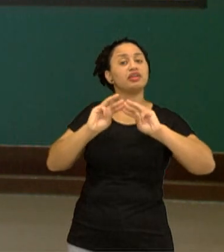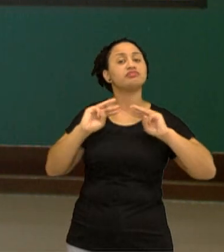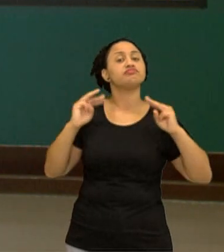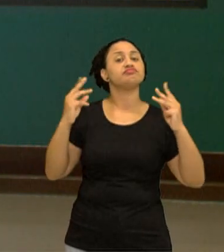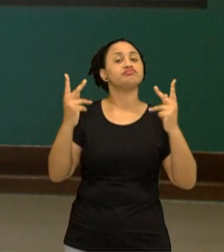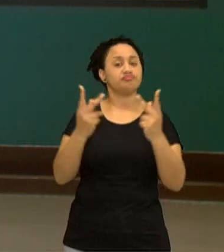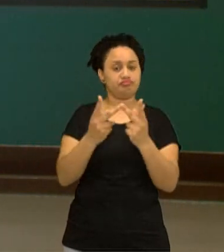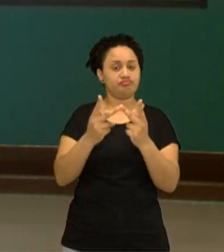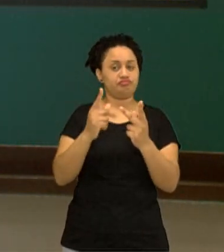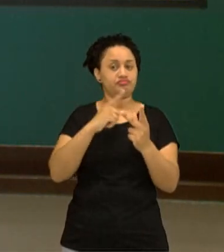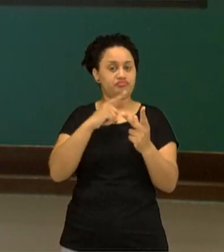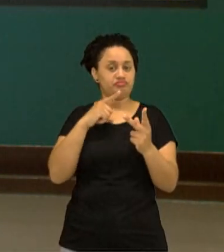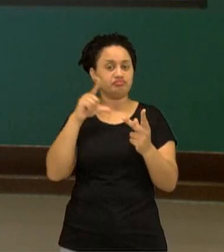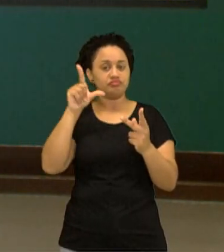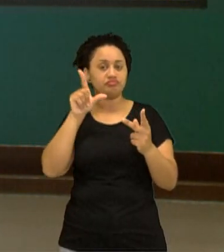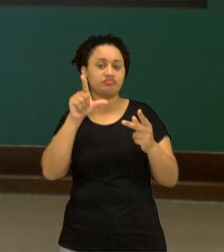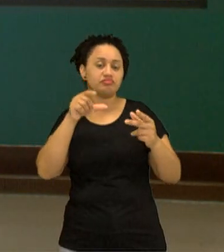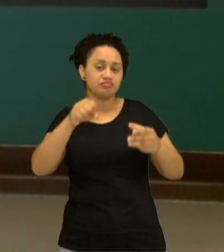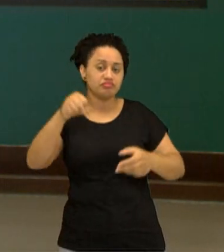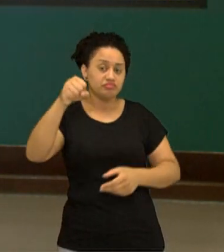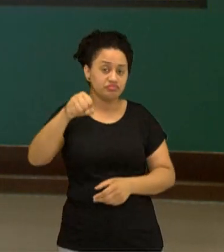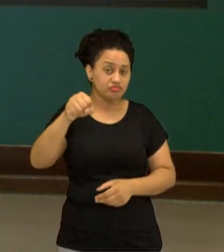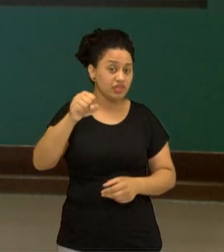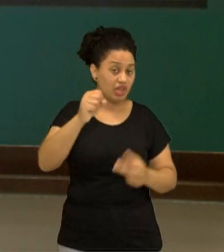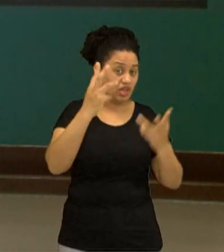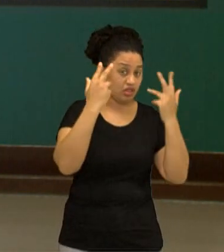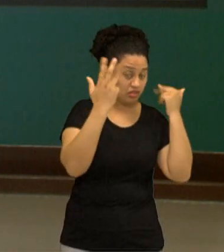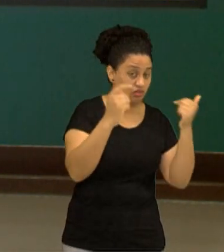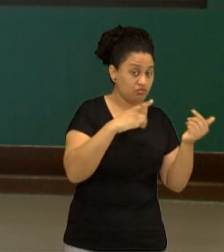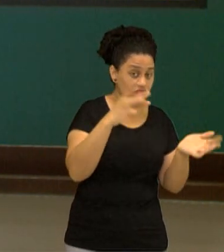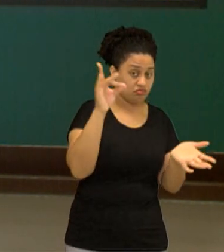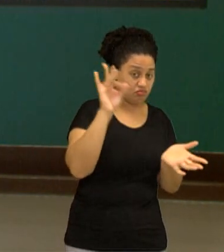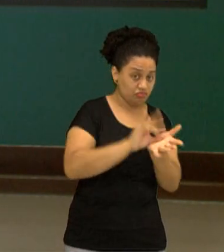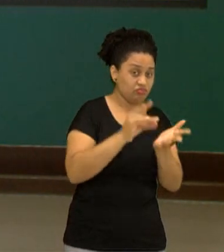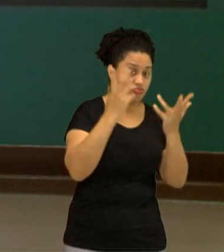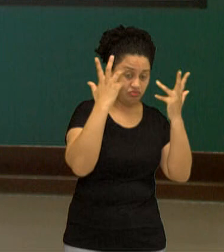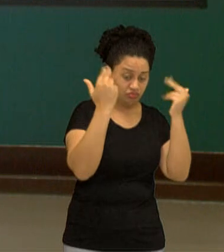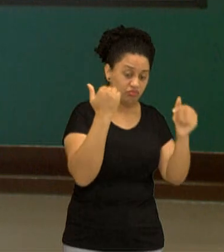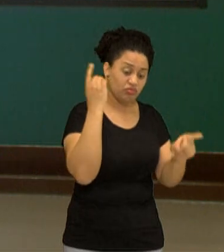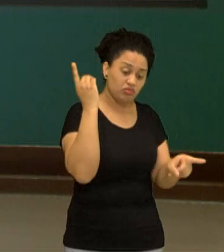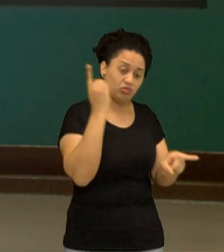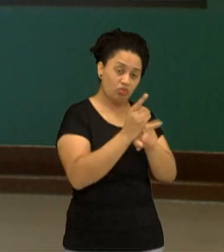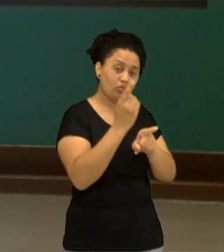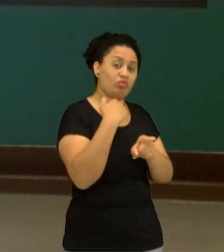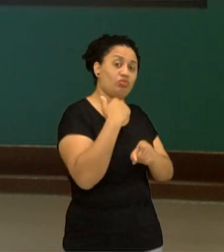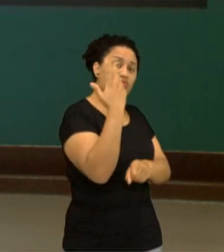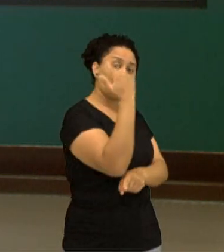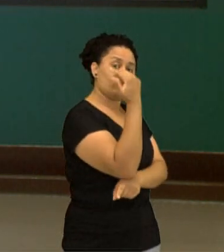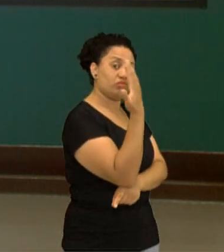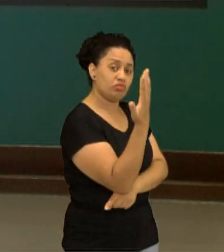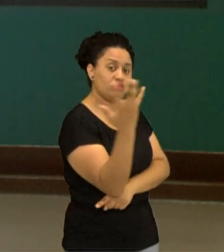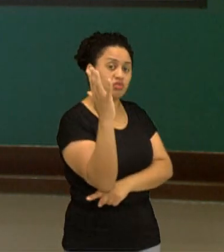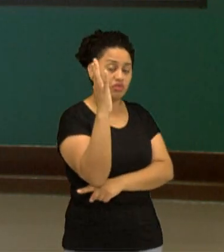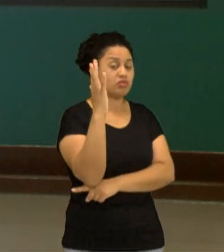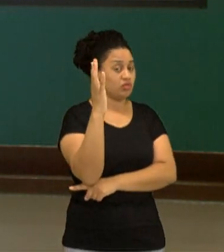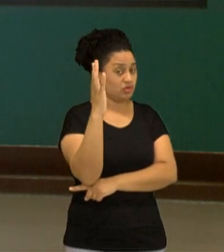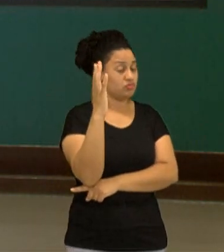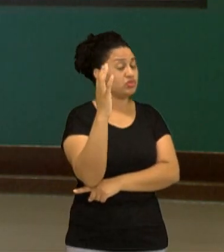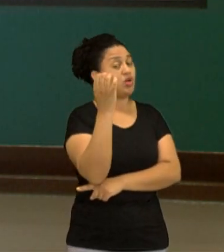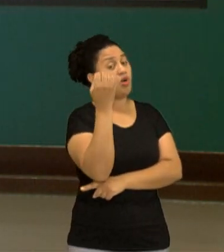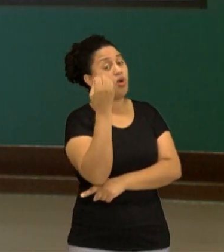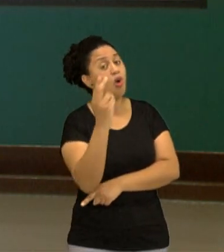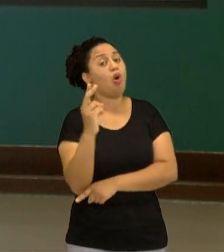dessas cestas, ela é natural, tem uma origem, né, da natureza, vegetal ou animal, ou